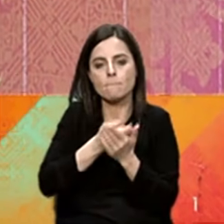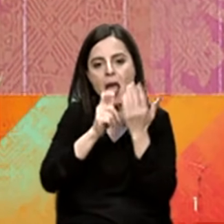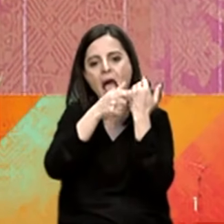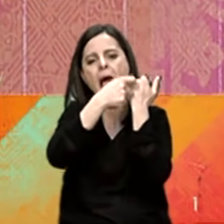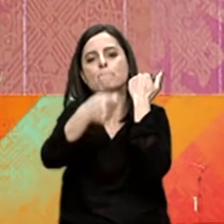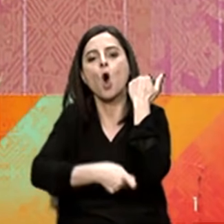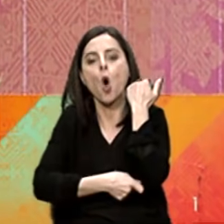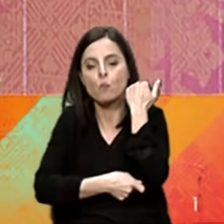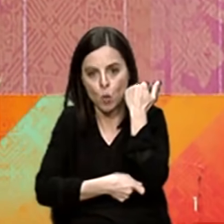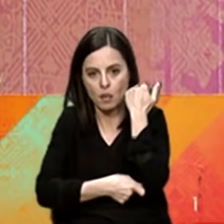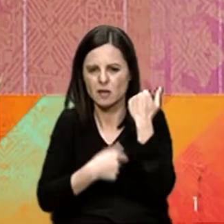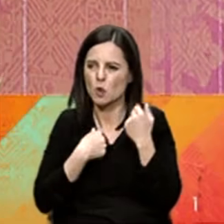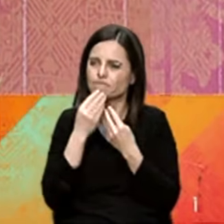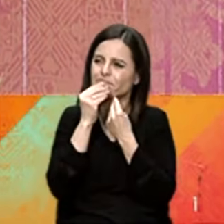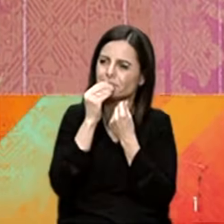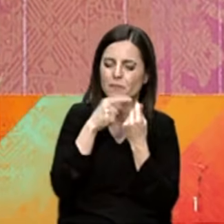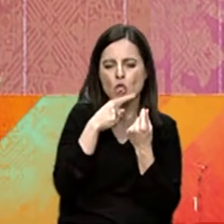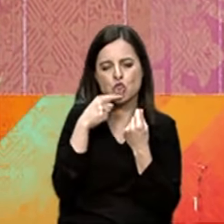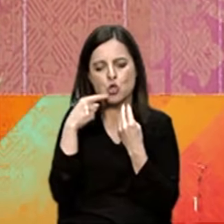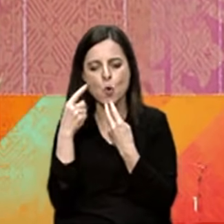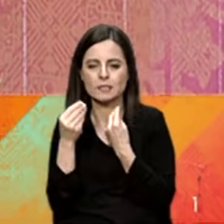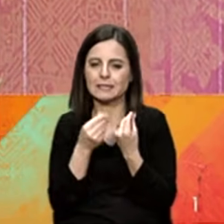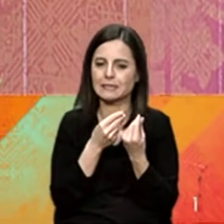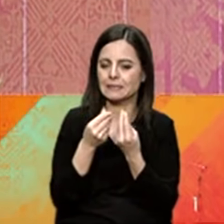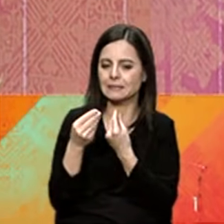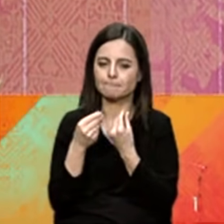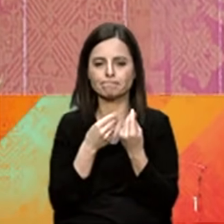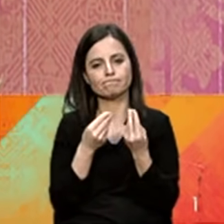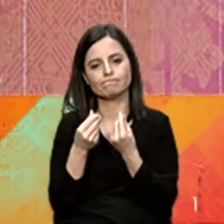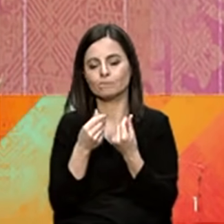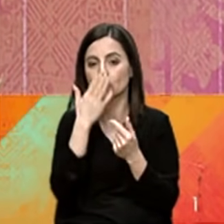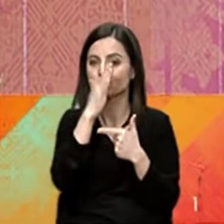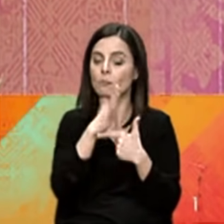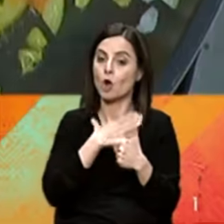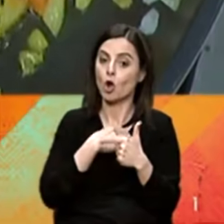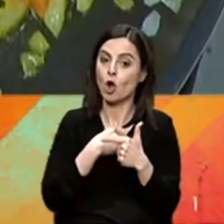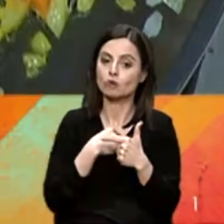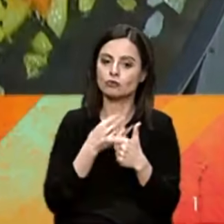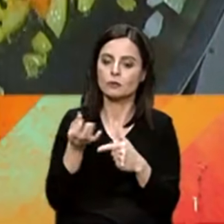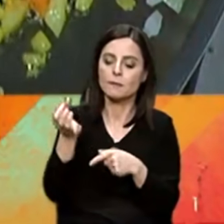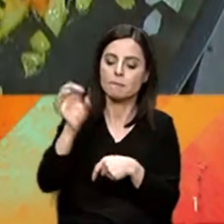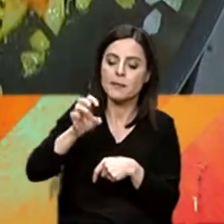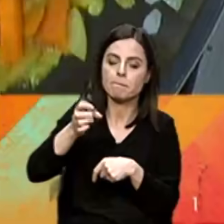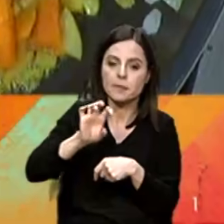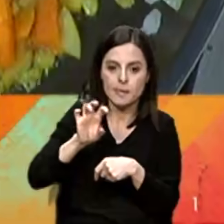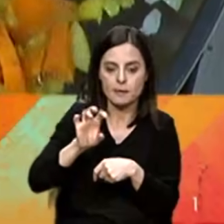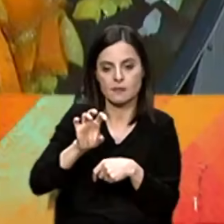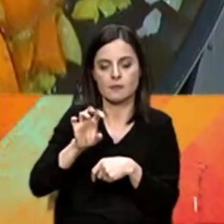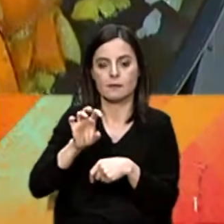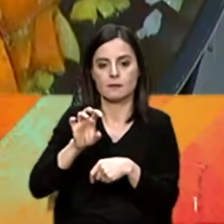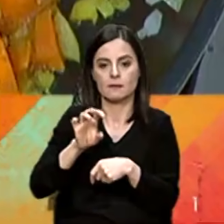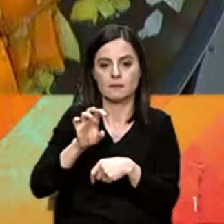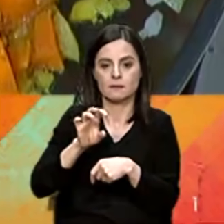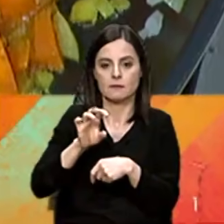acho a abóbora um bocadinho doce. Em certas coisas. Gosto bem na sopa. E então, por exemplo, eu gosto de pôr uma pitada, quando eu dei uma pitada, que depois quebra